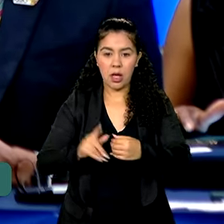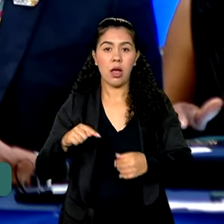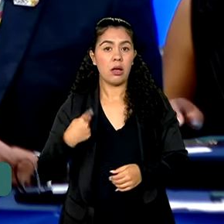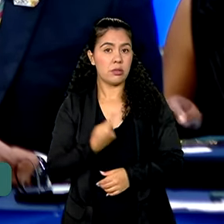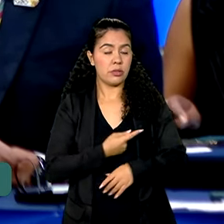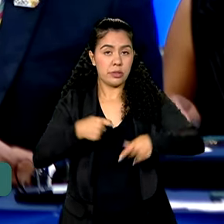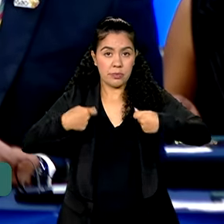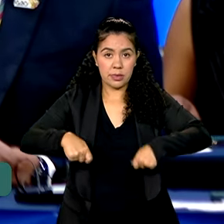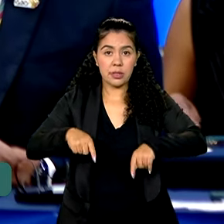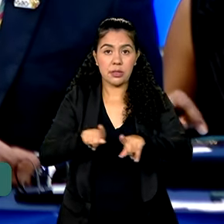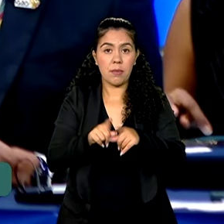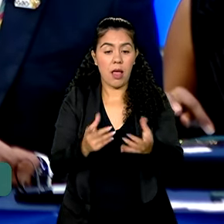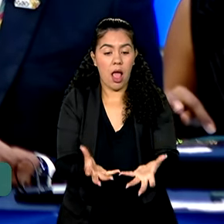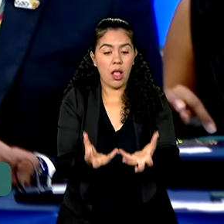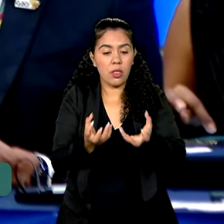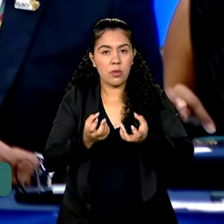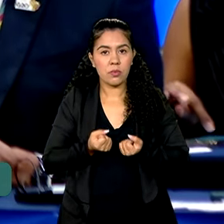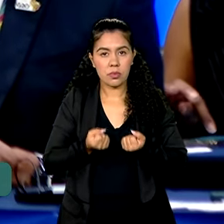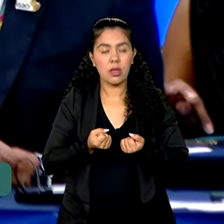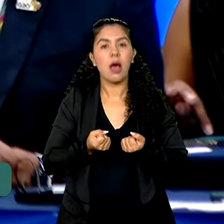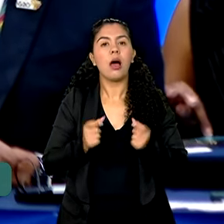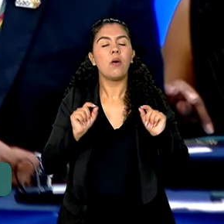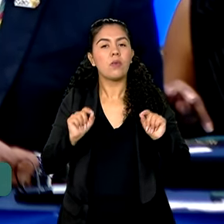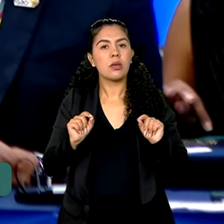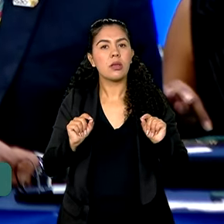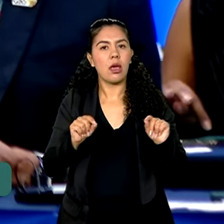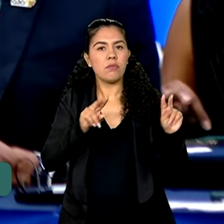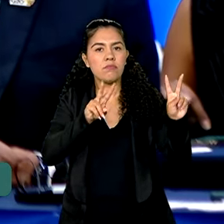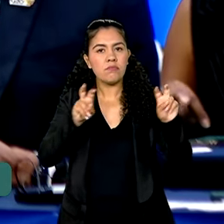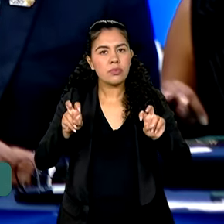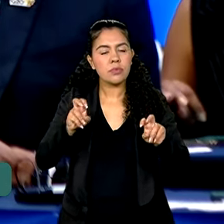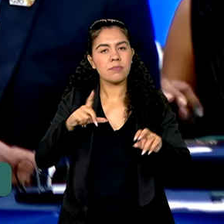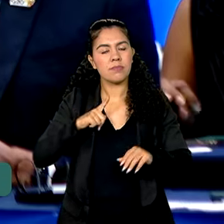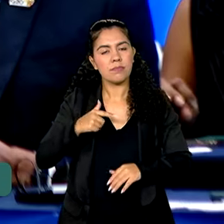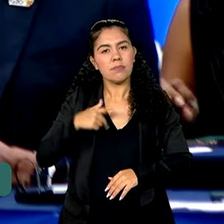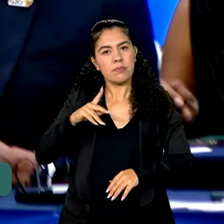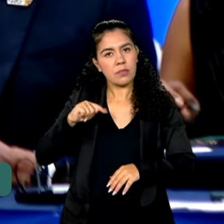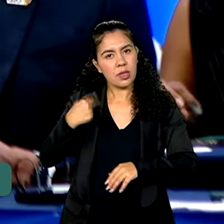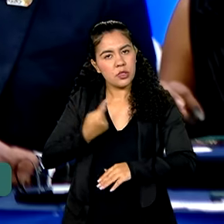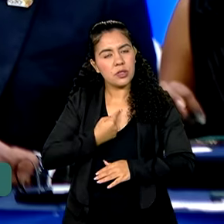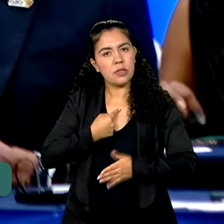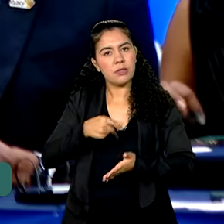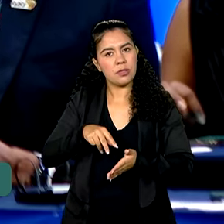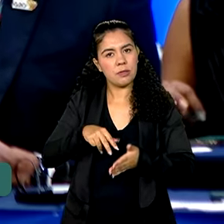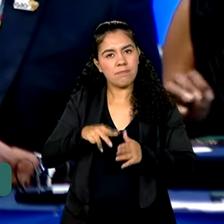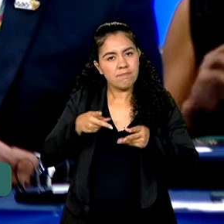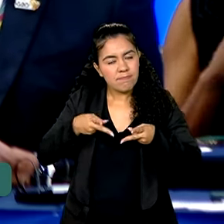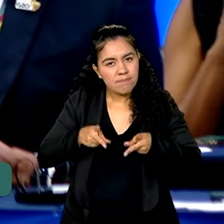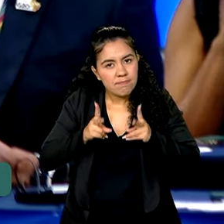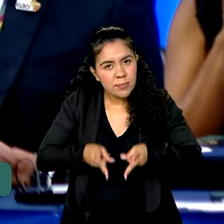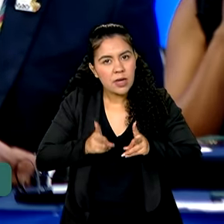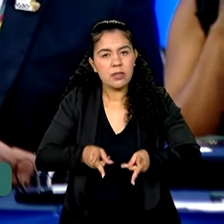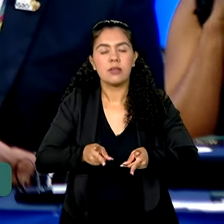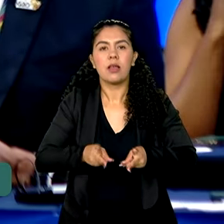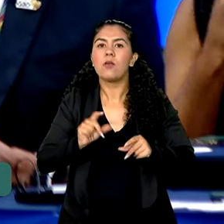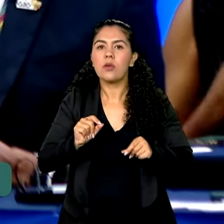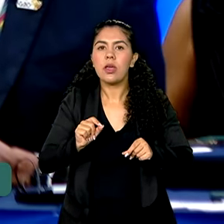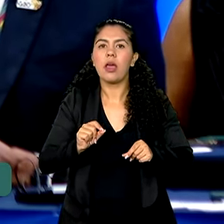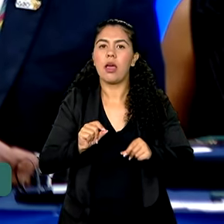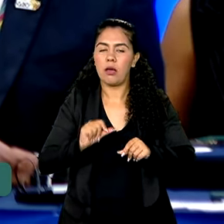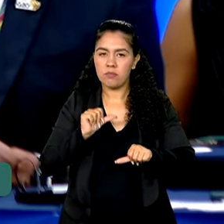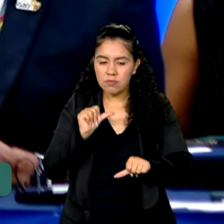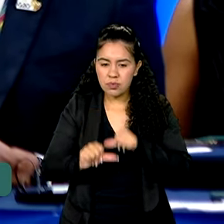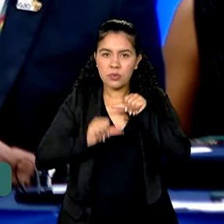Precisamos adotar uma abordagem de resiliência que permita não apenas a reconstrução, mas também